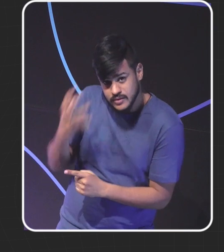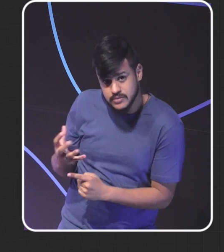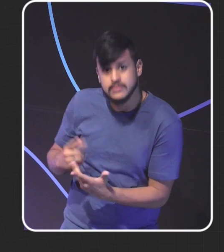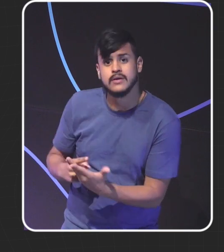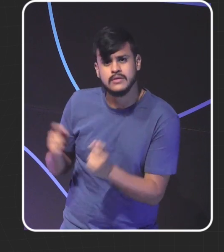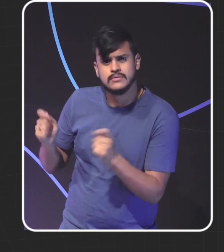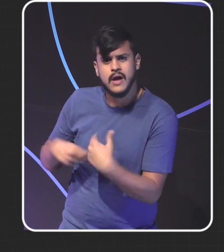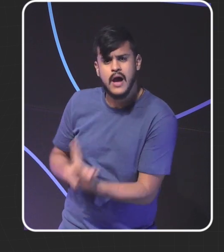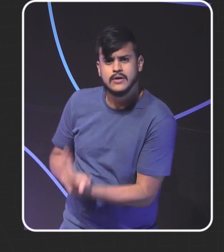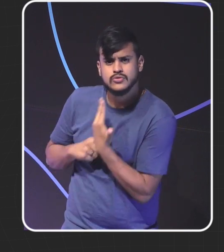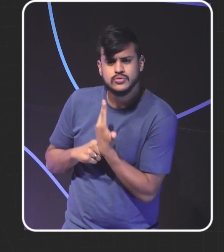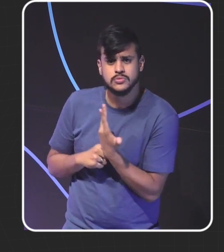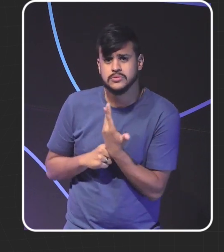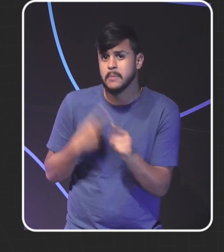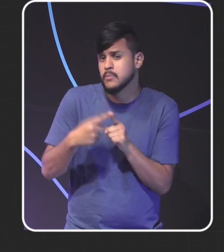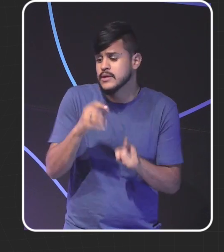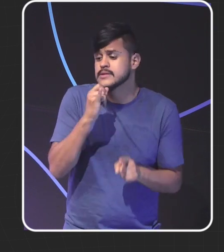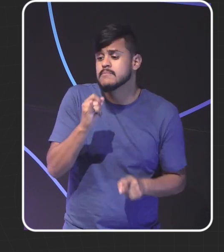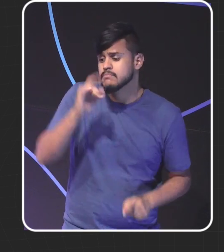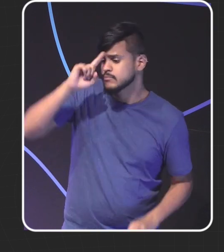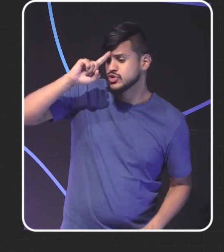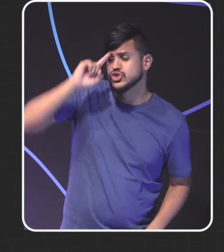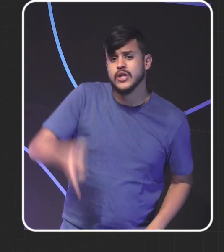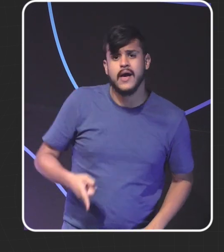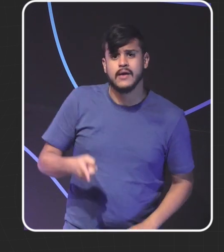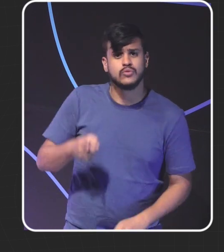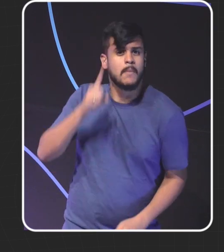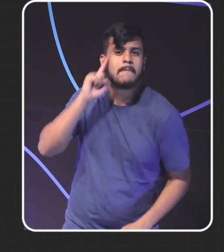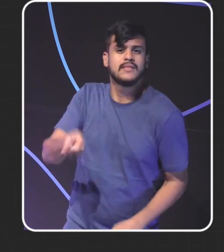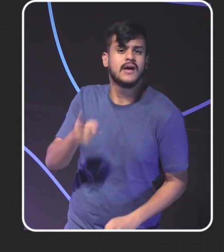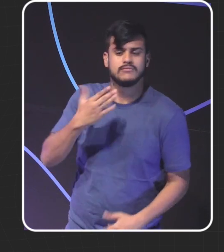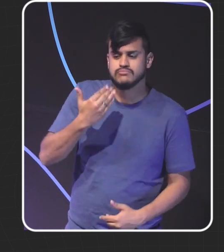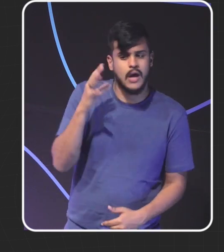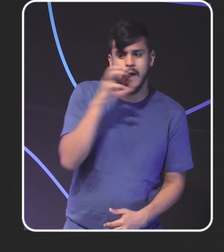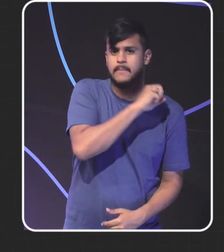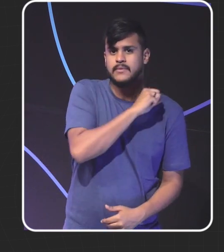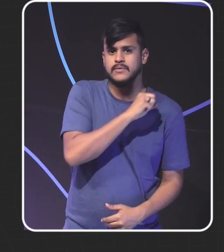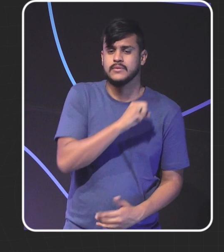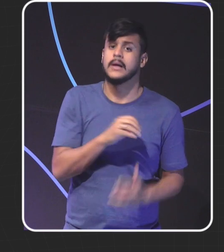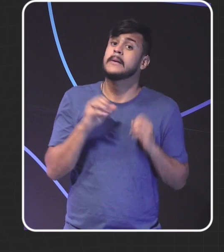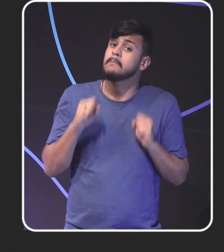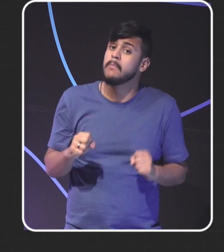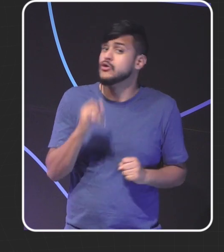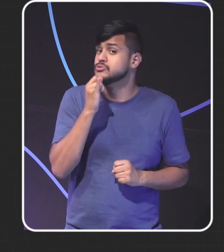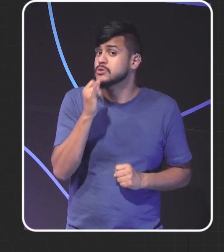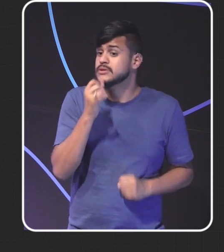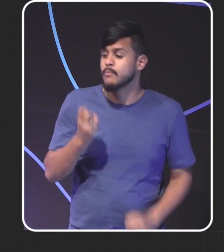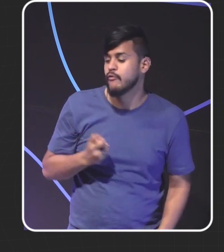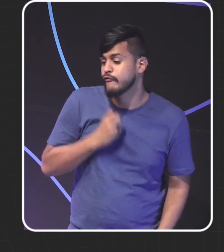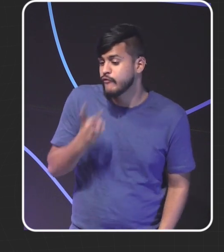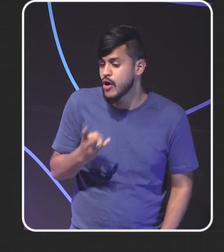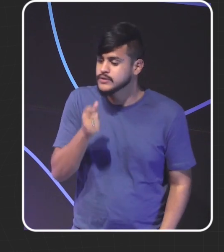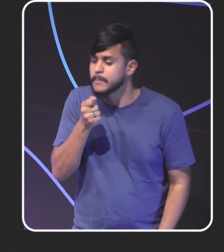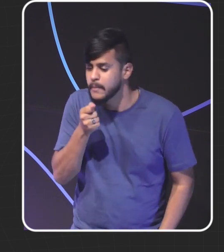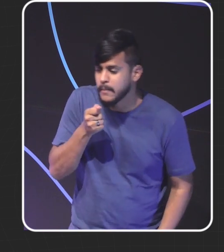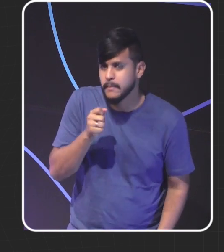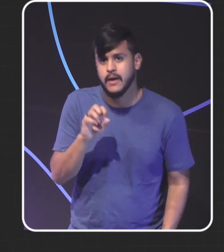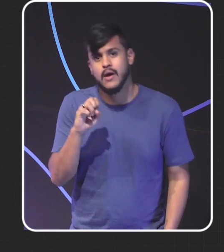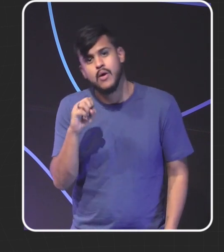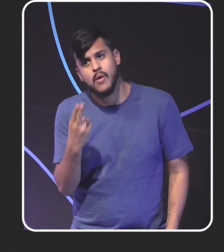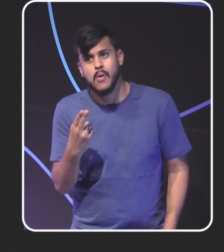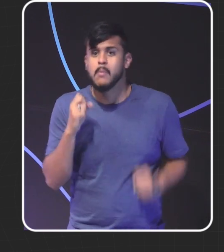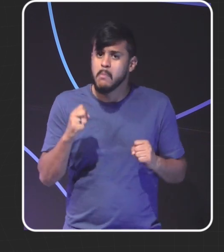porque você vai poder dar comandos mais diretos, né? E esses comandos poderão ser por voz, ou de